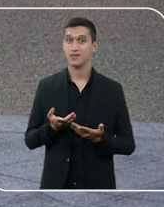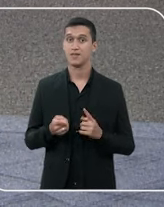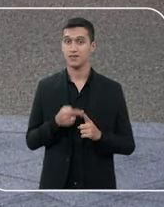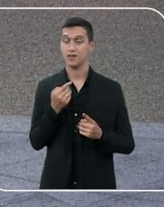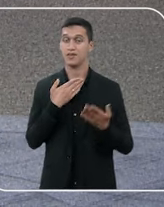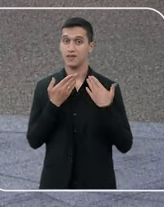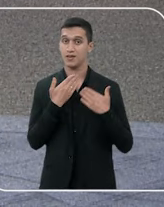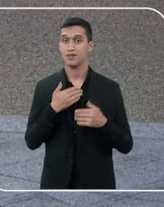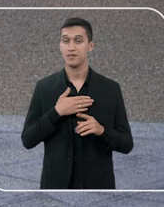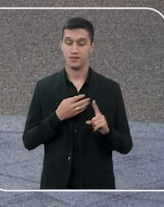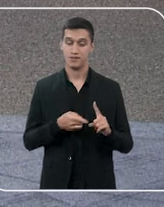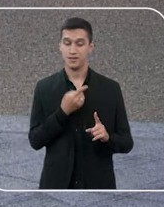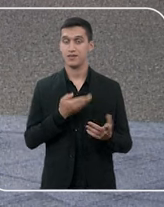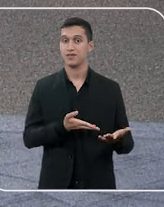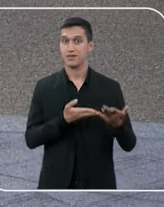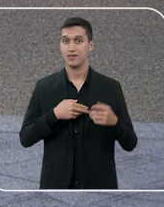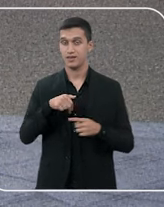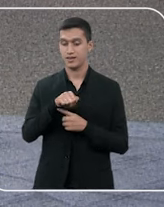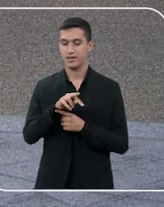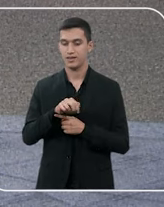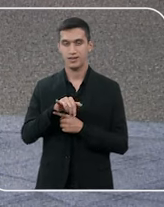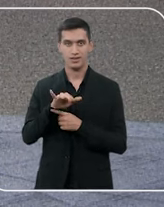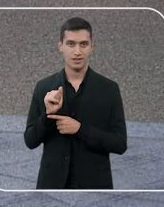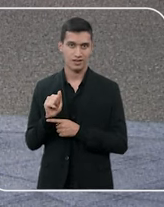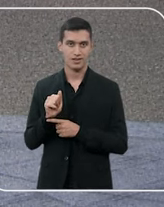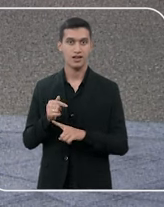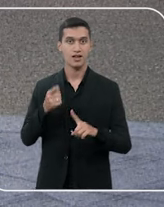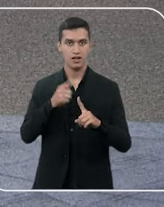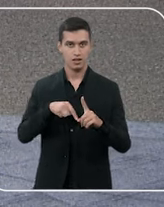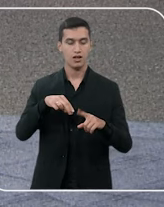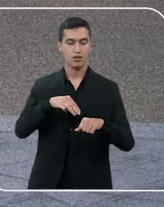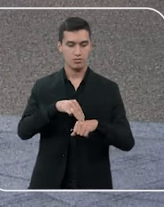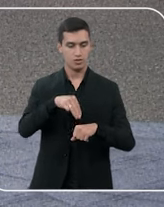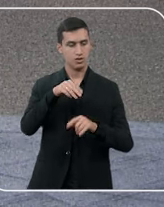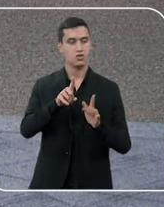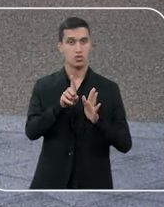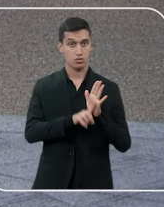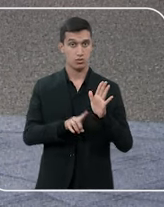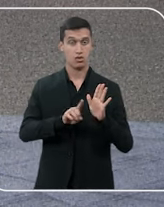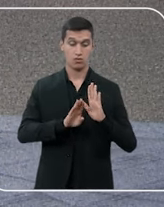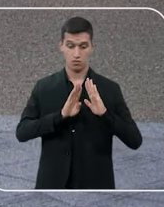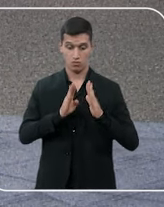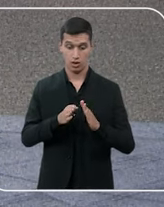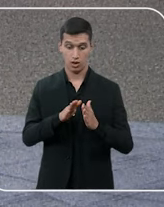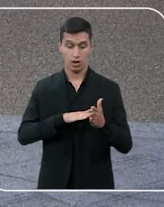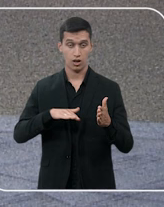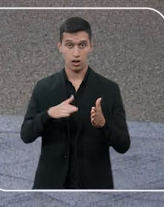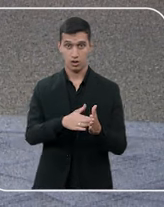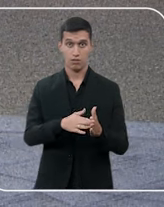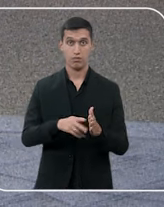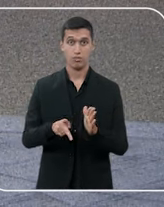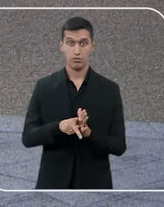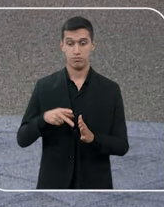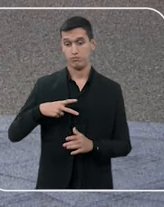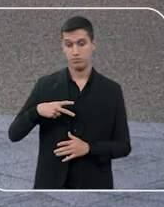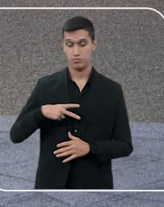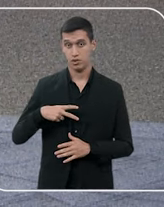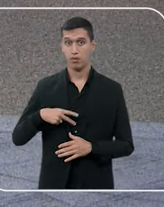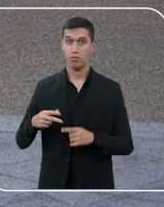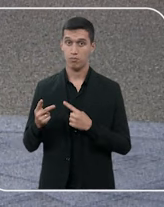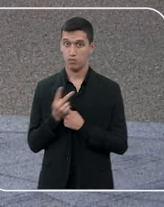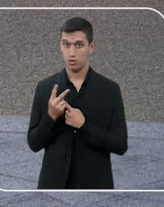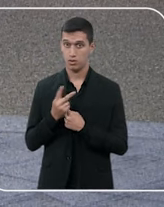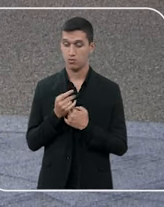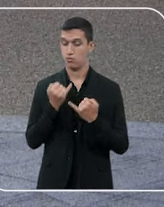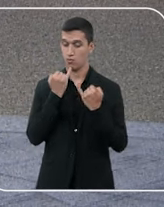primeira convidada, Natália Bastos, do Vale Brito. Ela é mestra em Direito, especialista em Privacidade e Proteção de Dados,